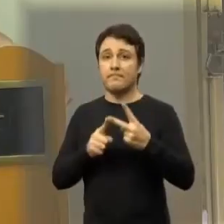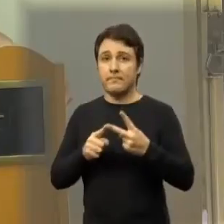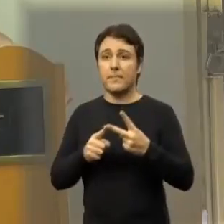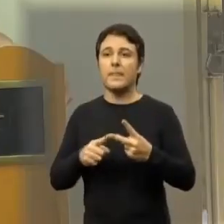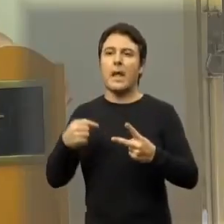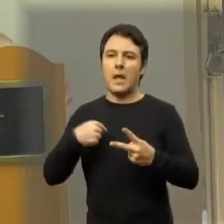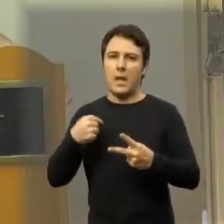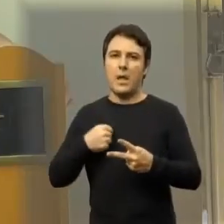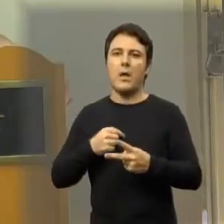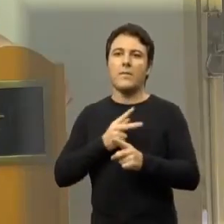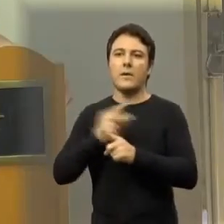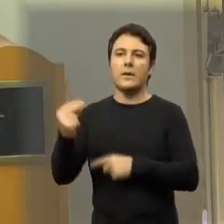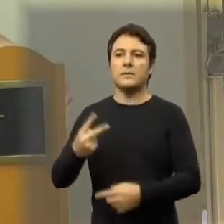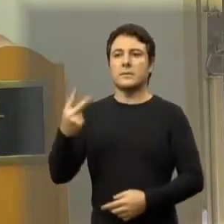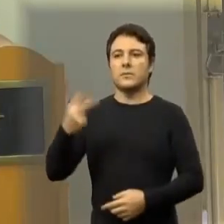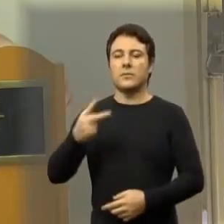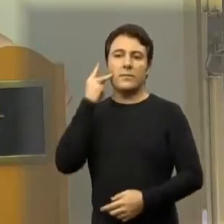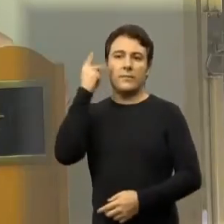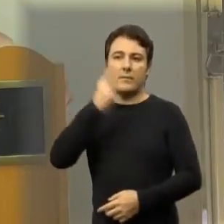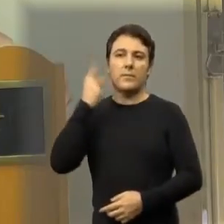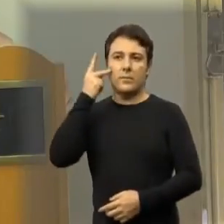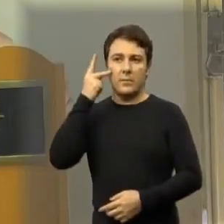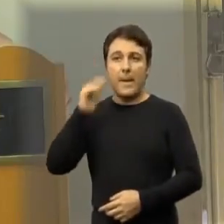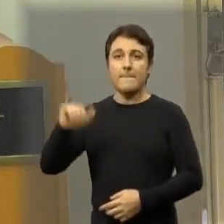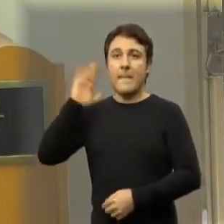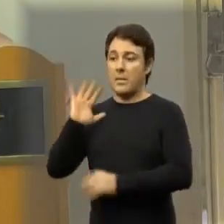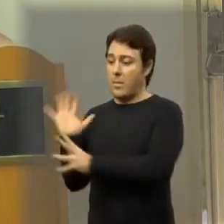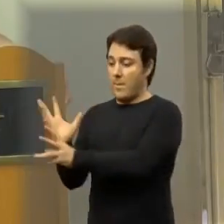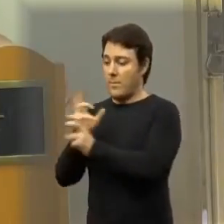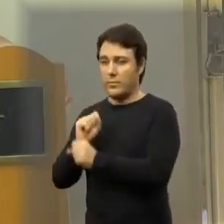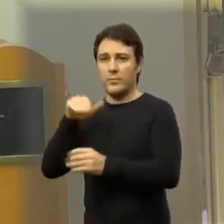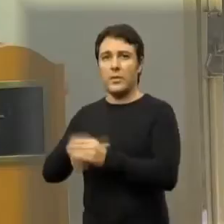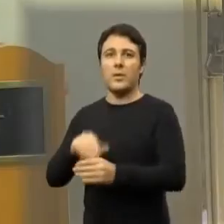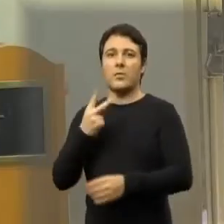que disputei, fui a segunda vereadora com mais votos,